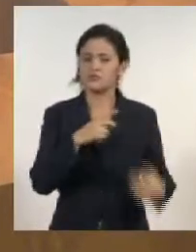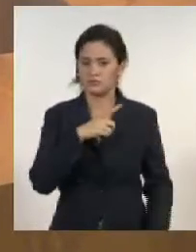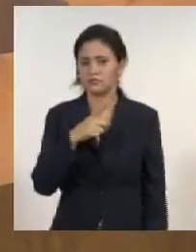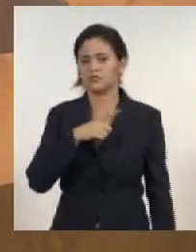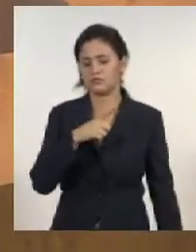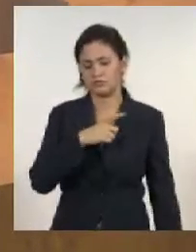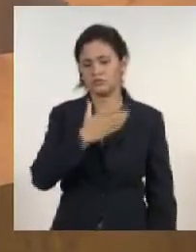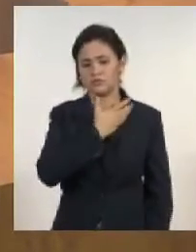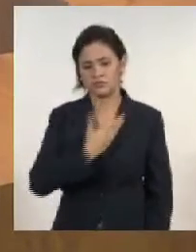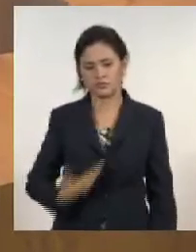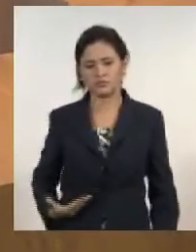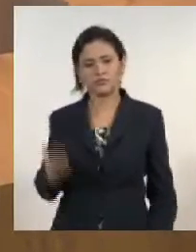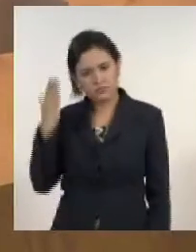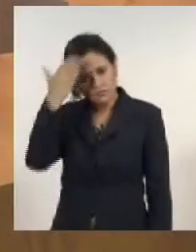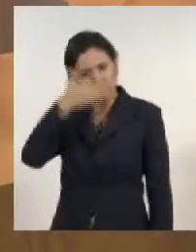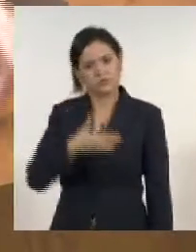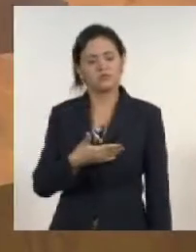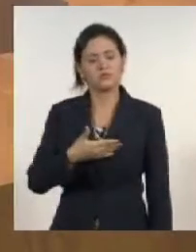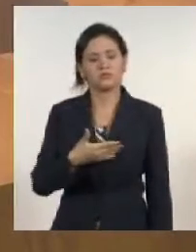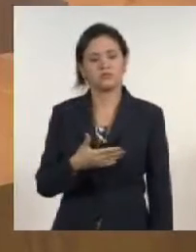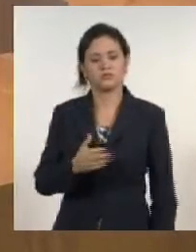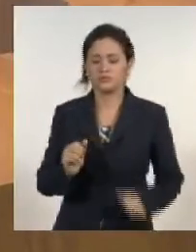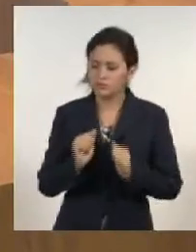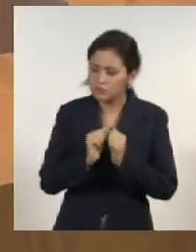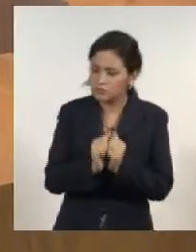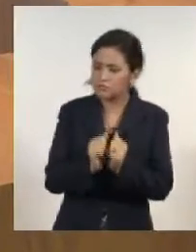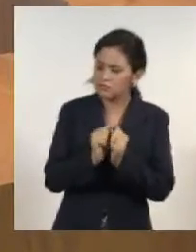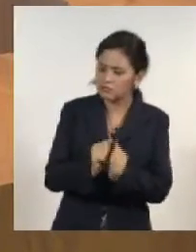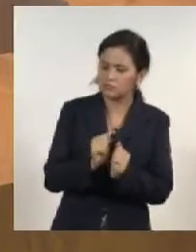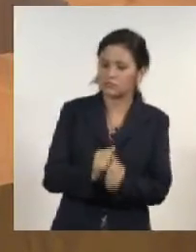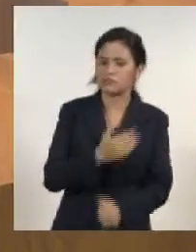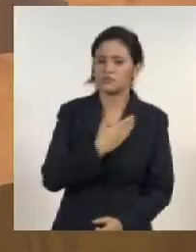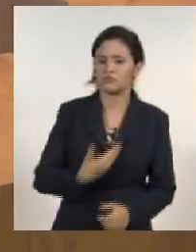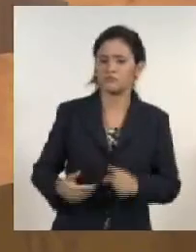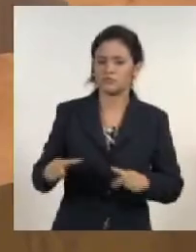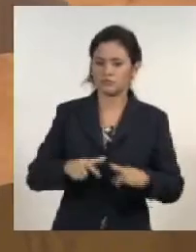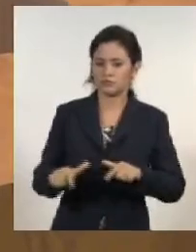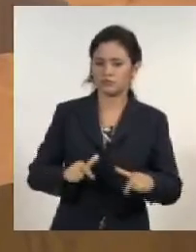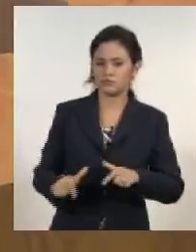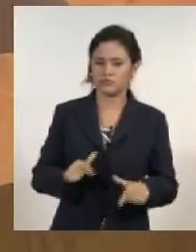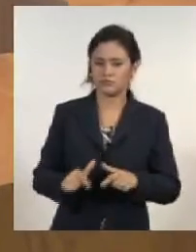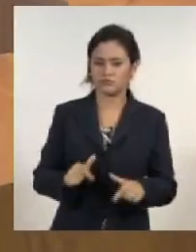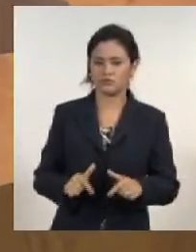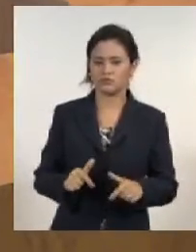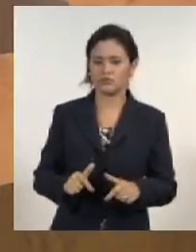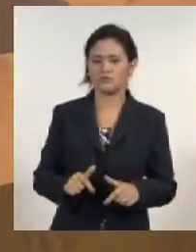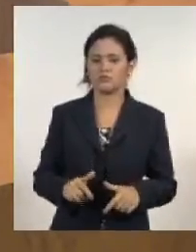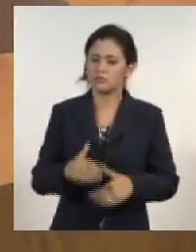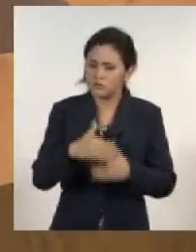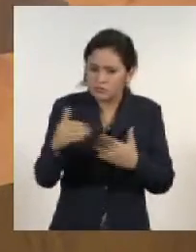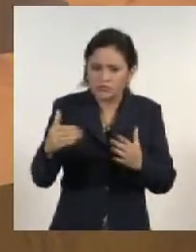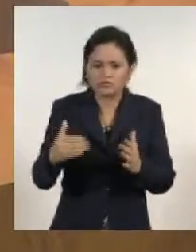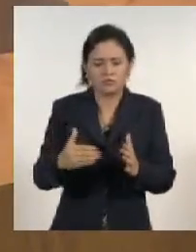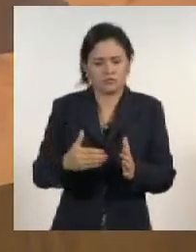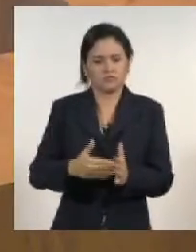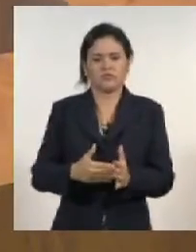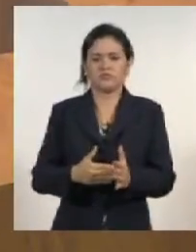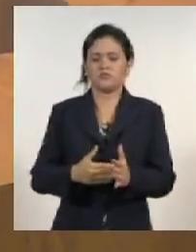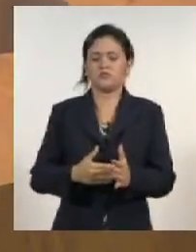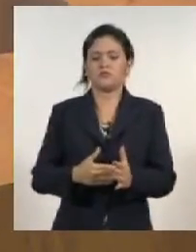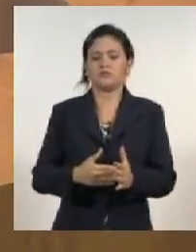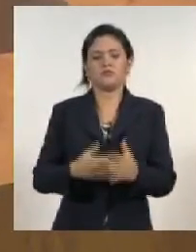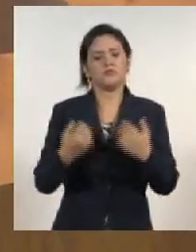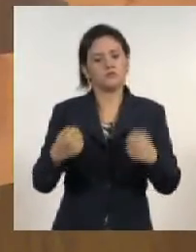governador é presente, acompanha as ações do governo, acompanha passo a passo as ações do governo e presta conta,